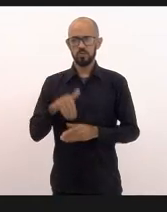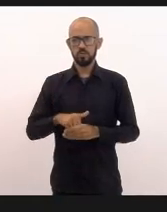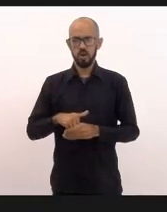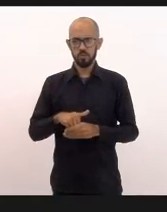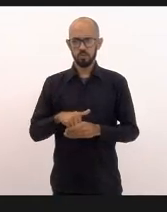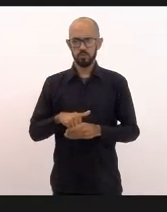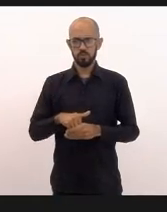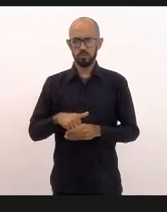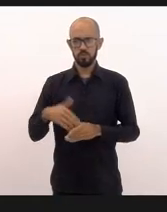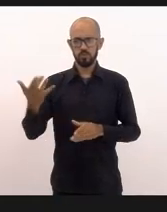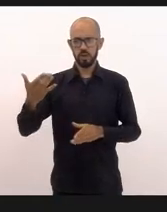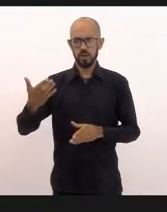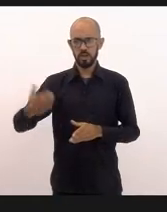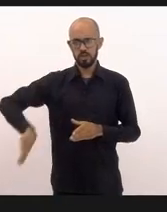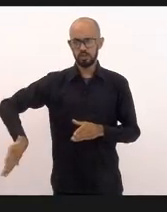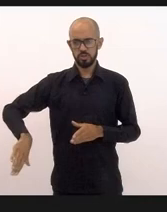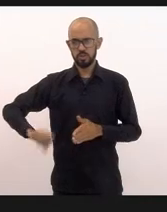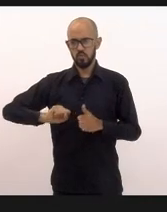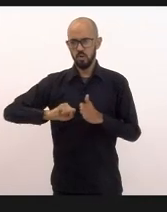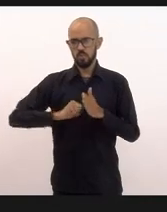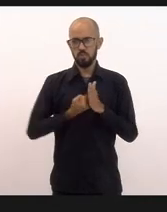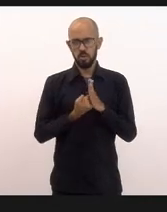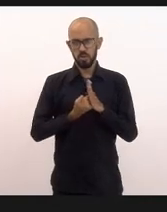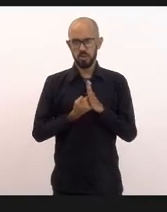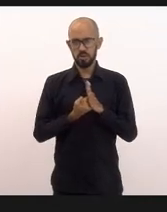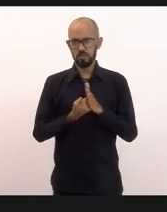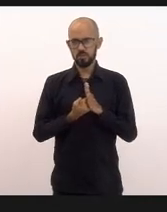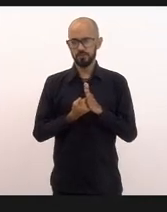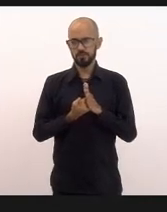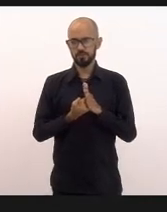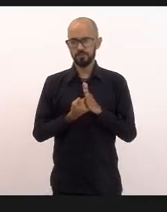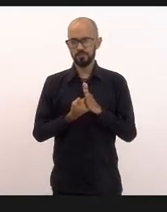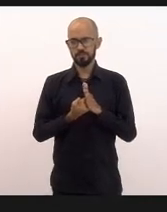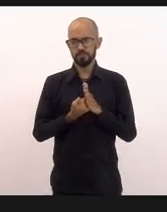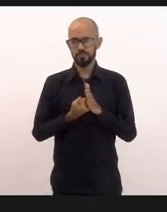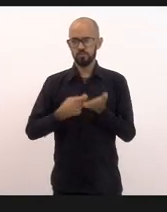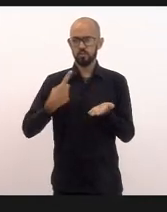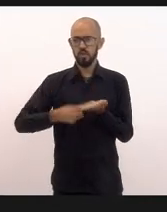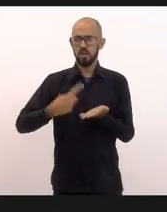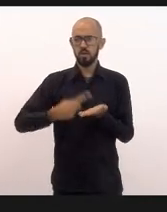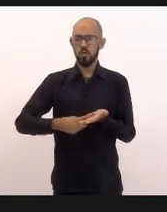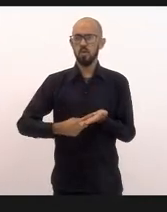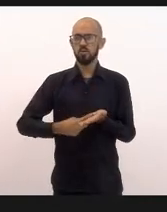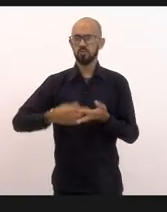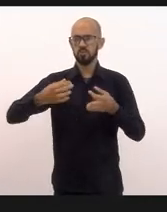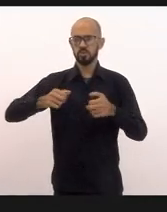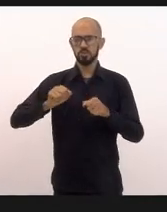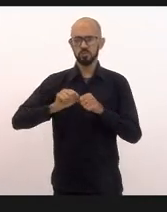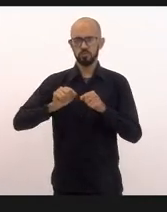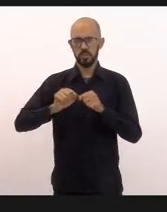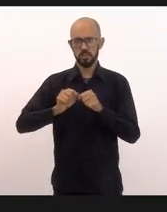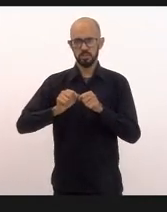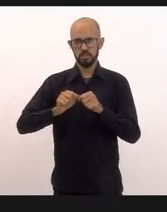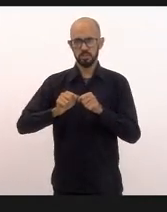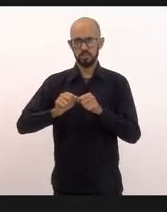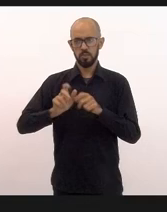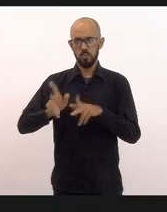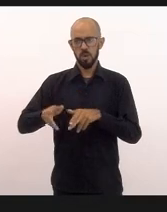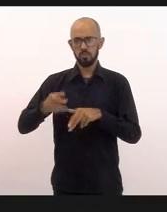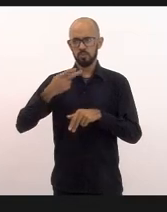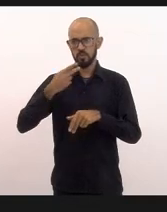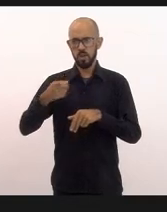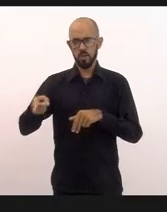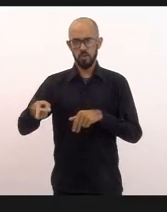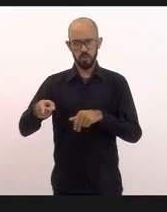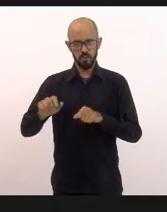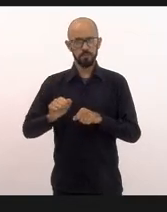a rejeição, né, a esse veto, por um acordo firmado, que, como já foi falado, não é o ideal,